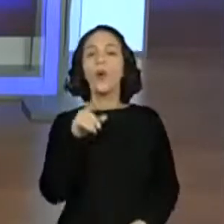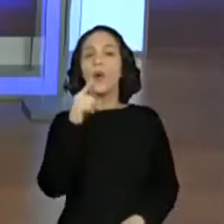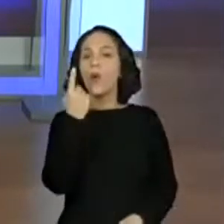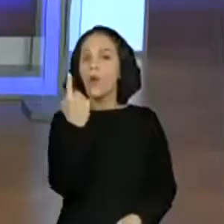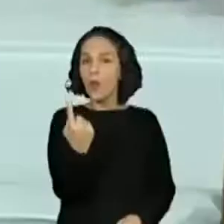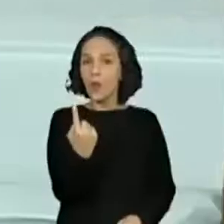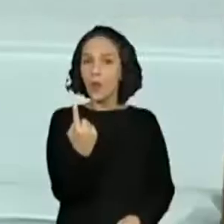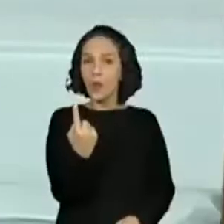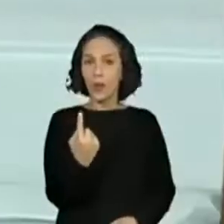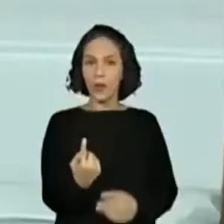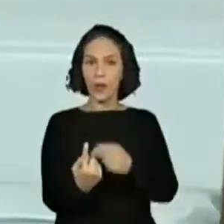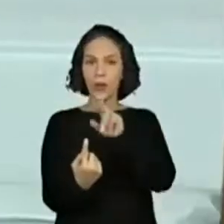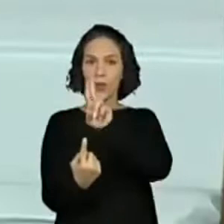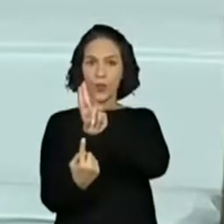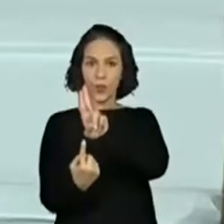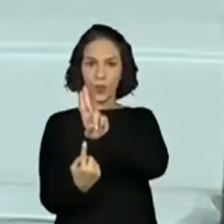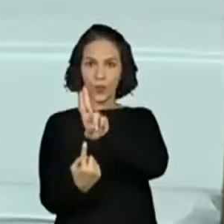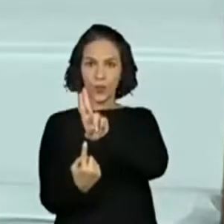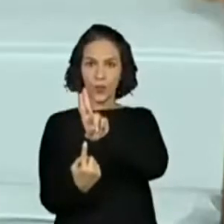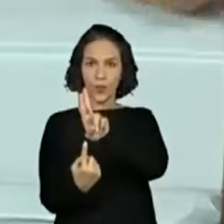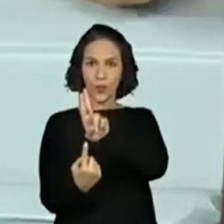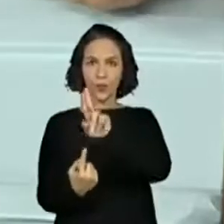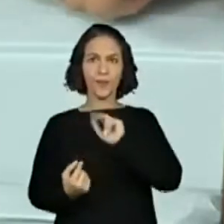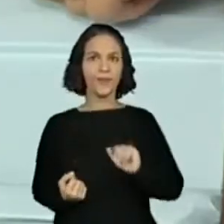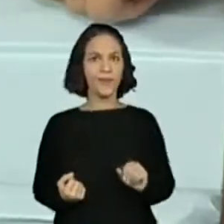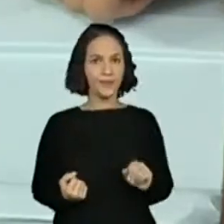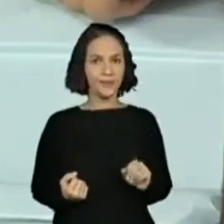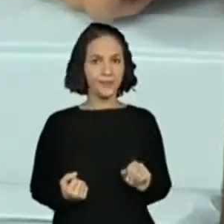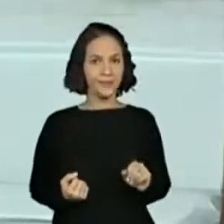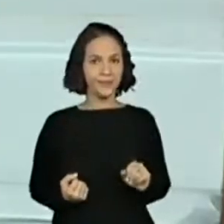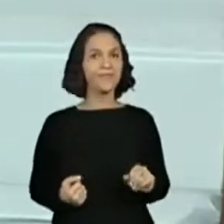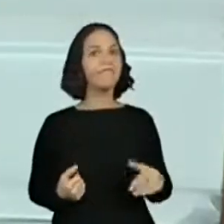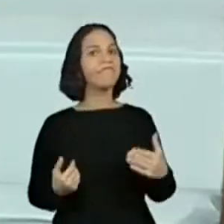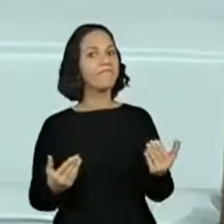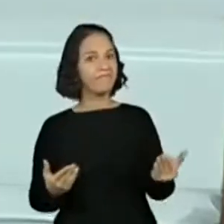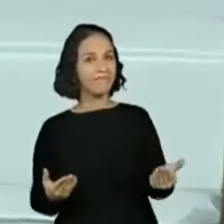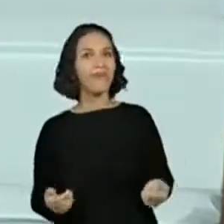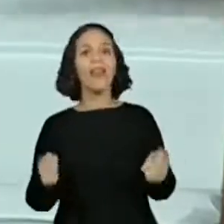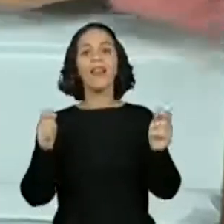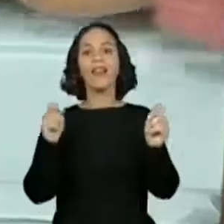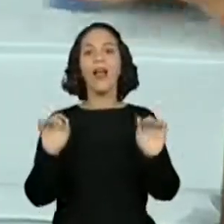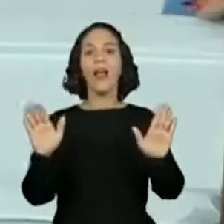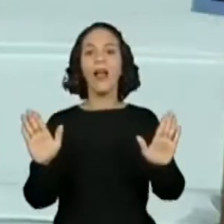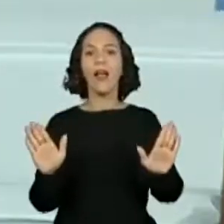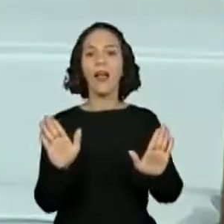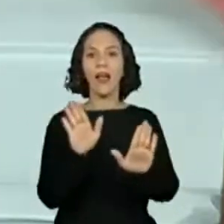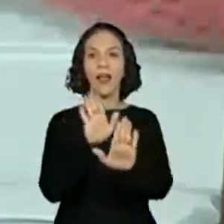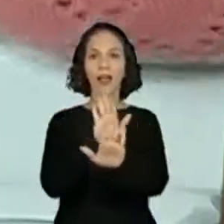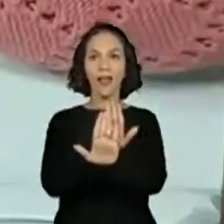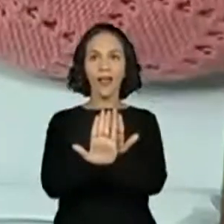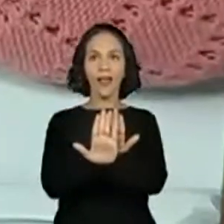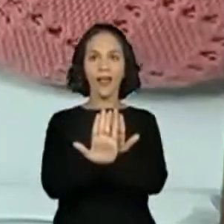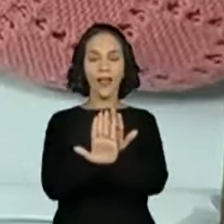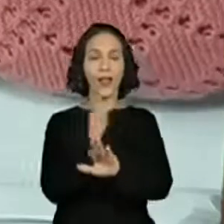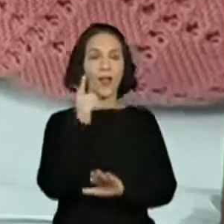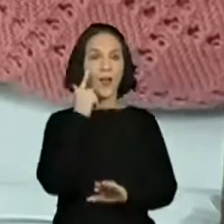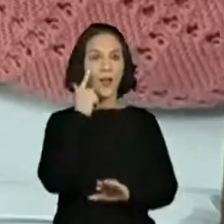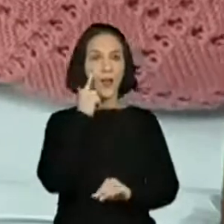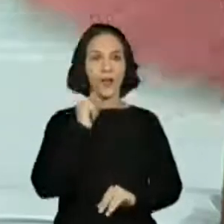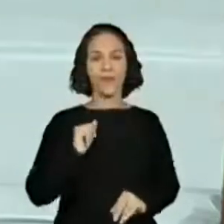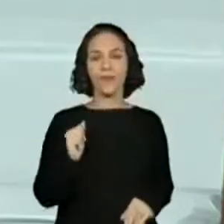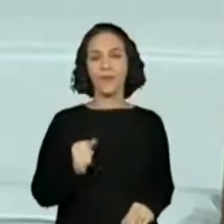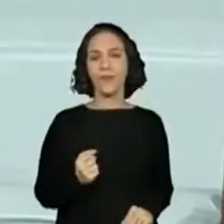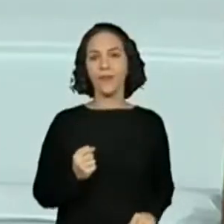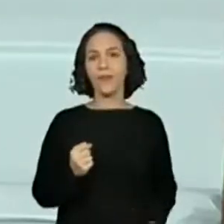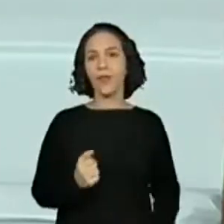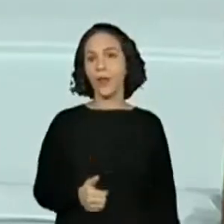unidade, dessa forma aqui. Muito bem. E aí nós poderíamos sobrepor. Olha só, o 1